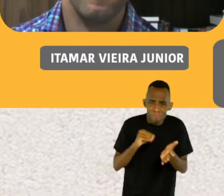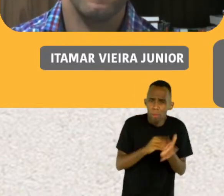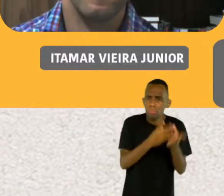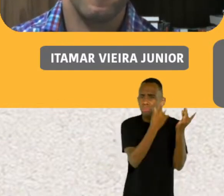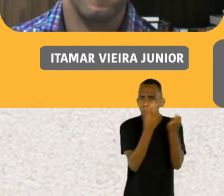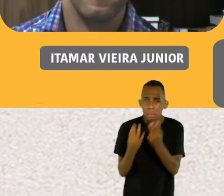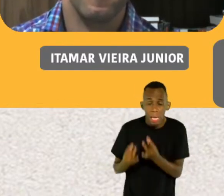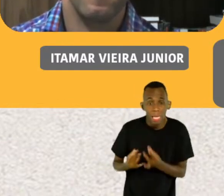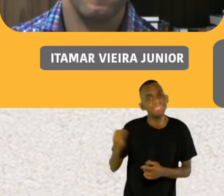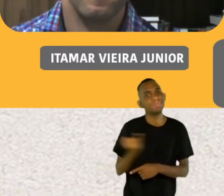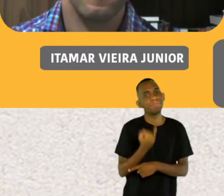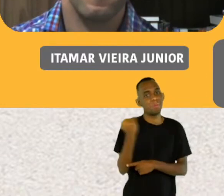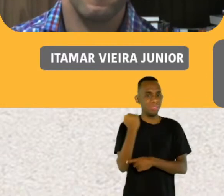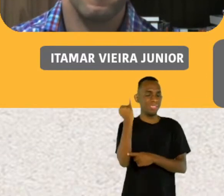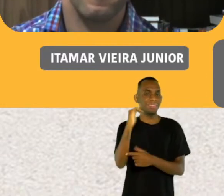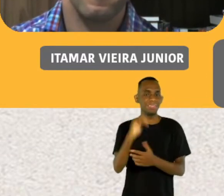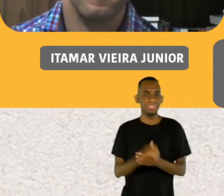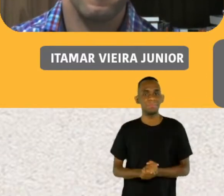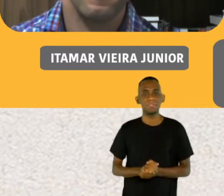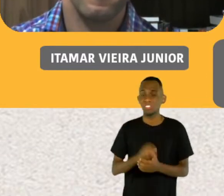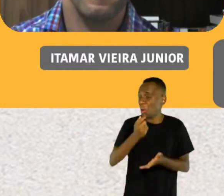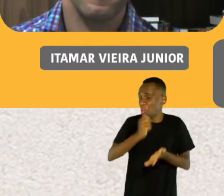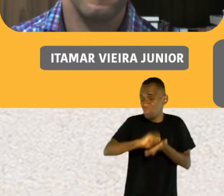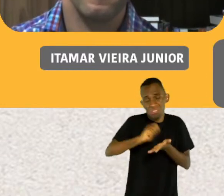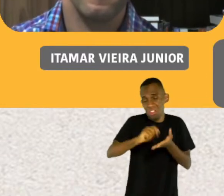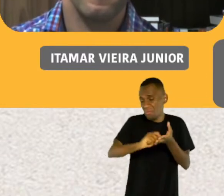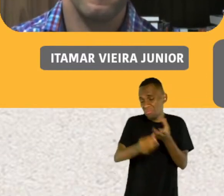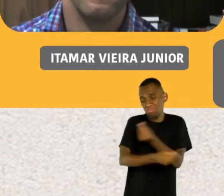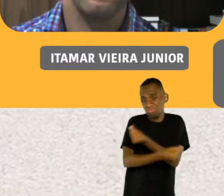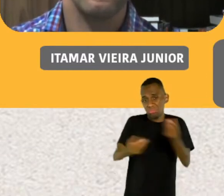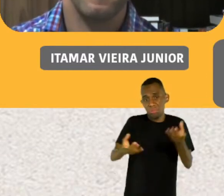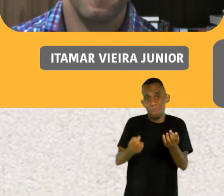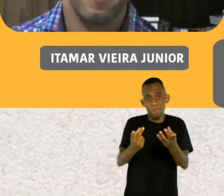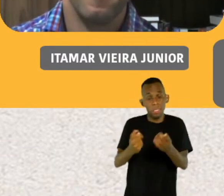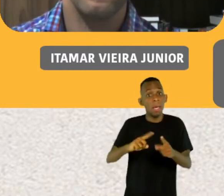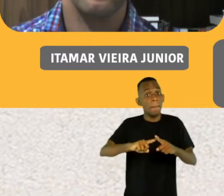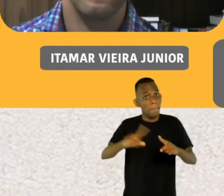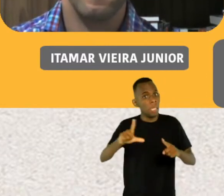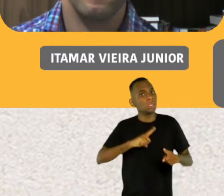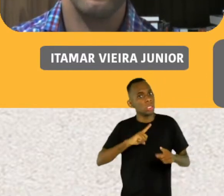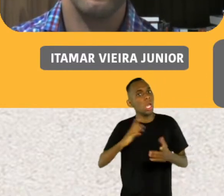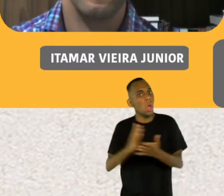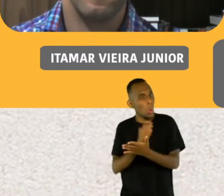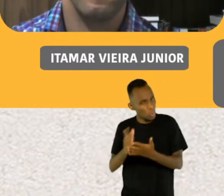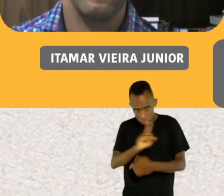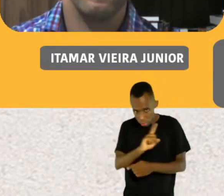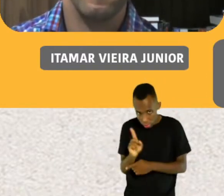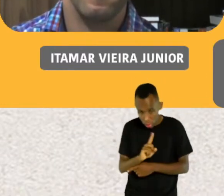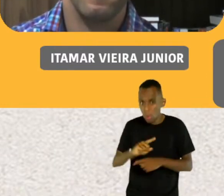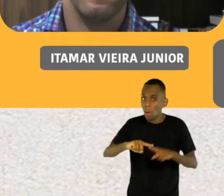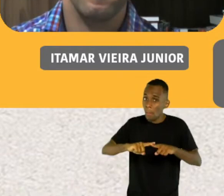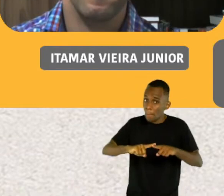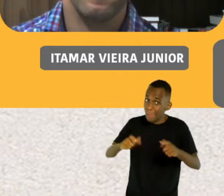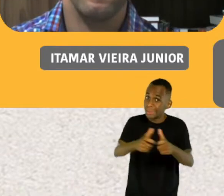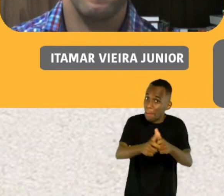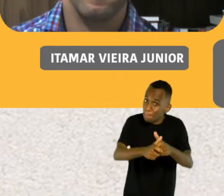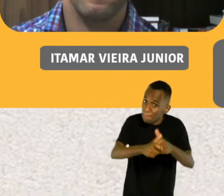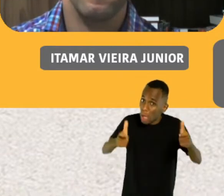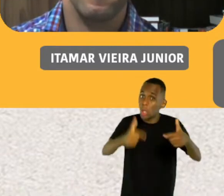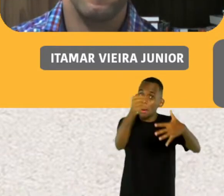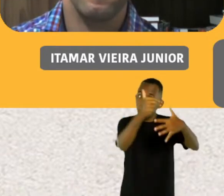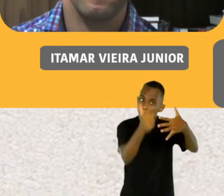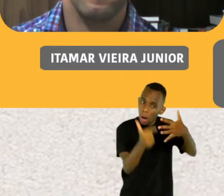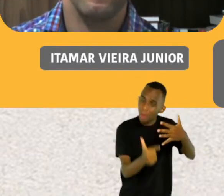são produzidas, né? E tem alguns que não, mas a maioria do que está na lista. E isso